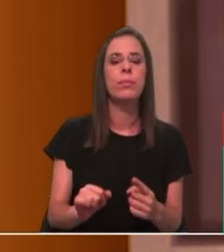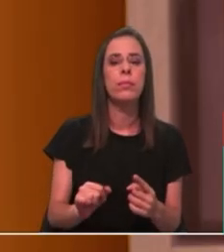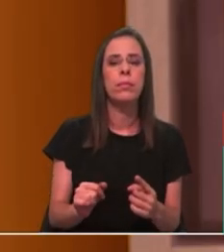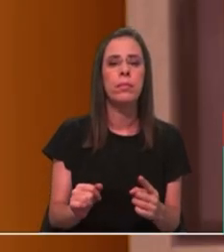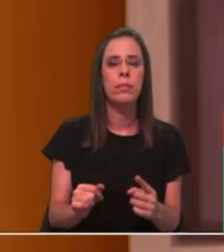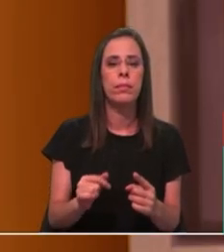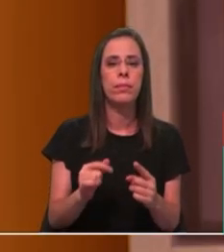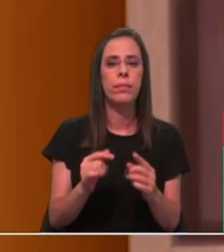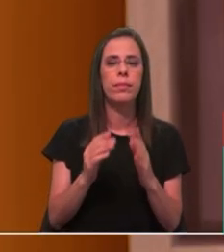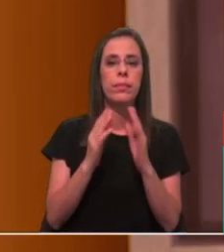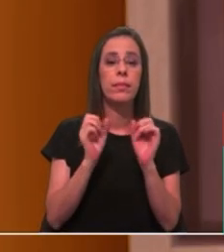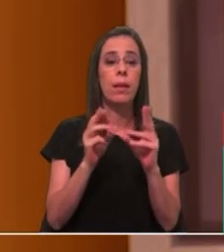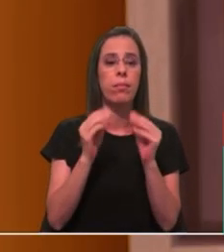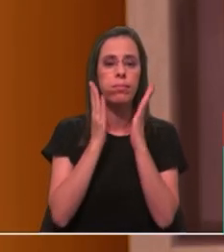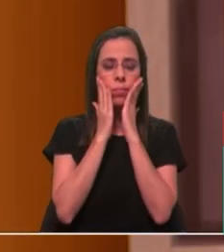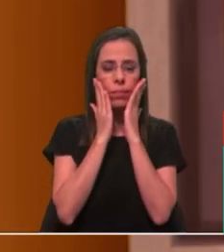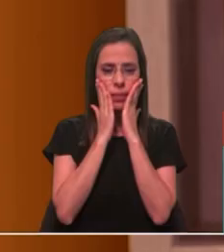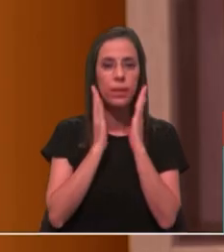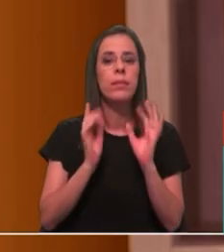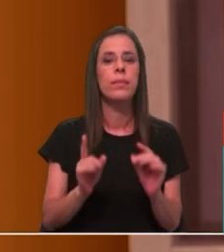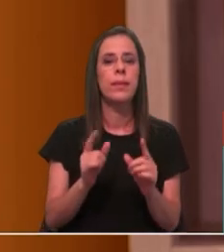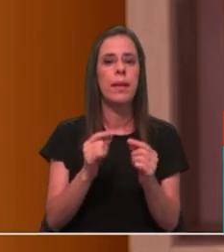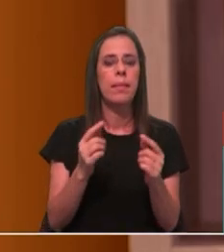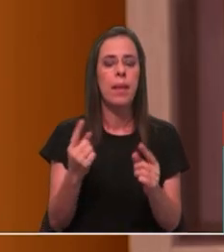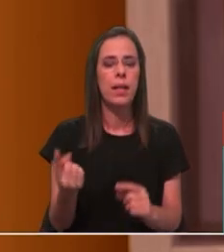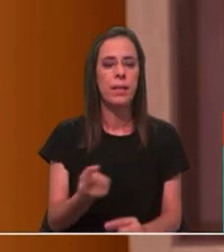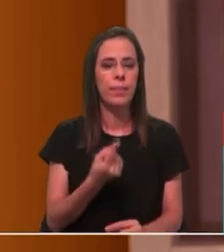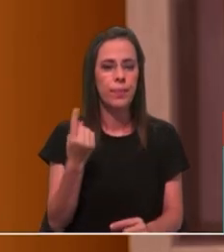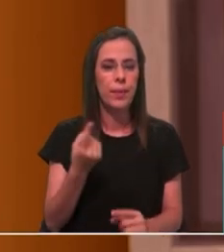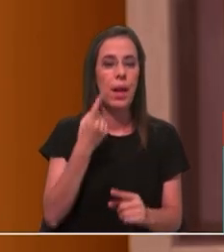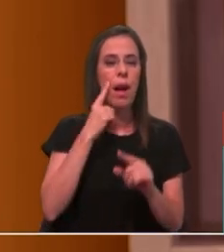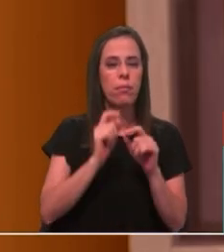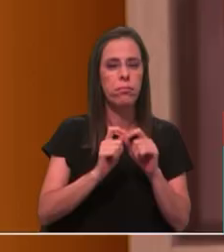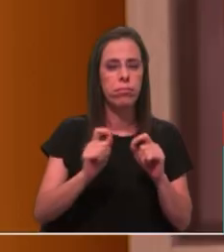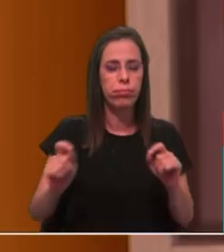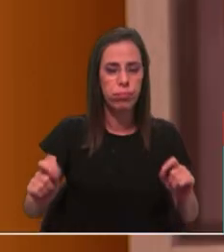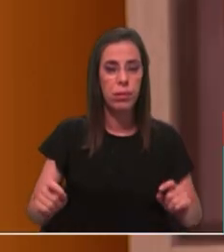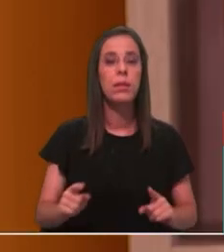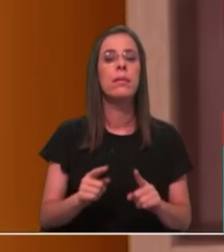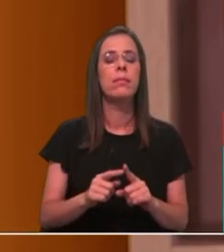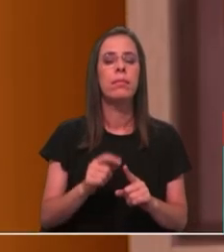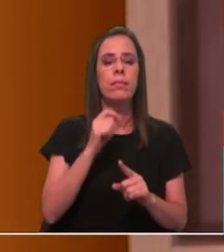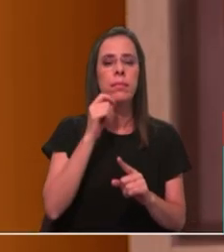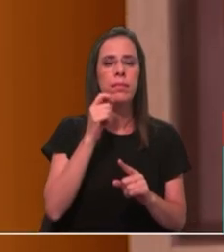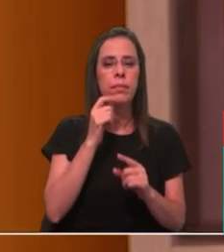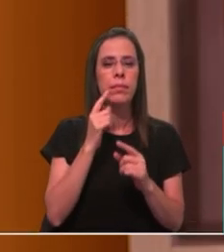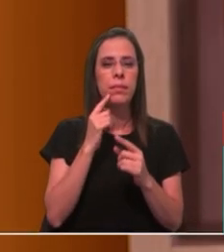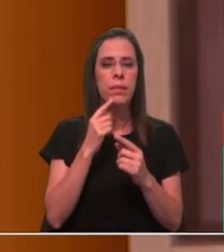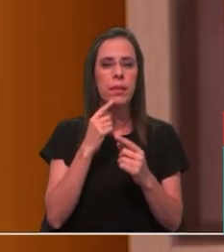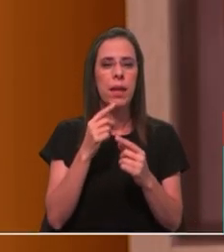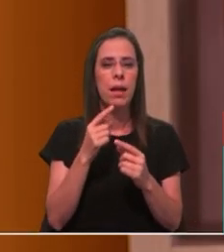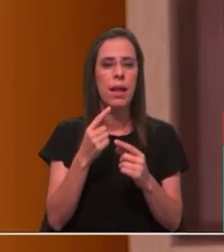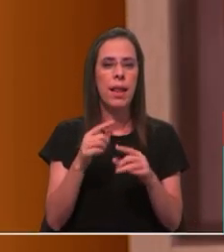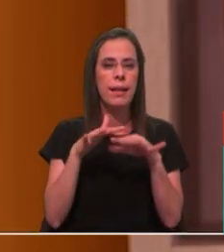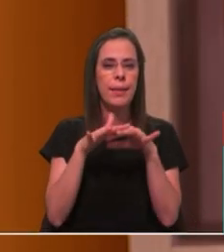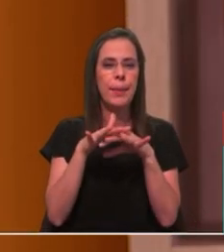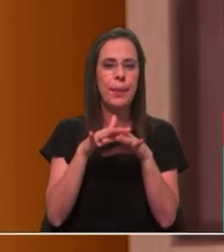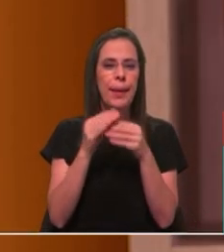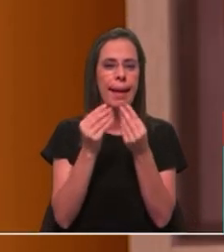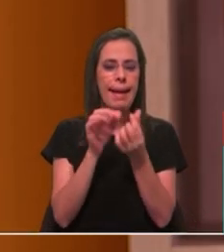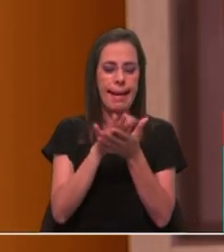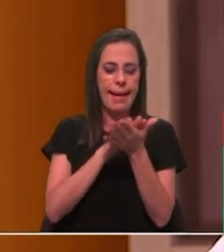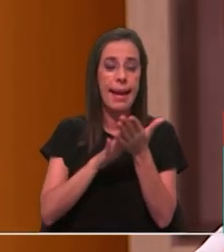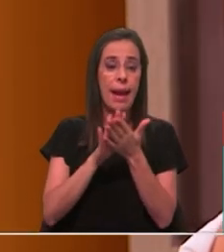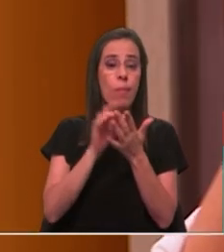naturalmente a hidratação, mas uma hidratação mais lenta, mais prolongada. Estamos a falar normalmente de texturas mais ricas, que